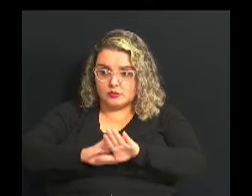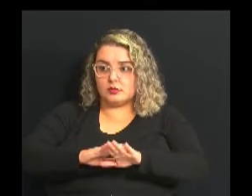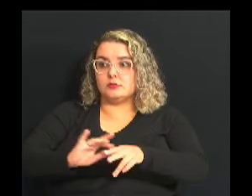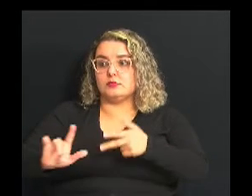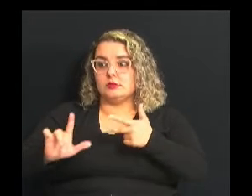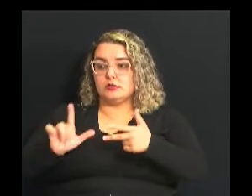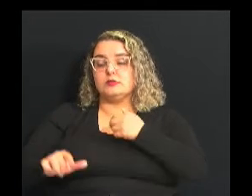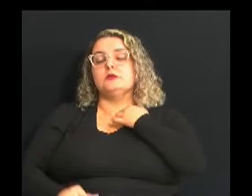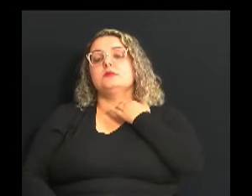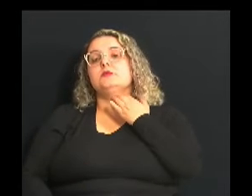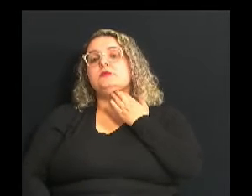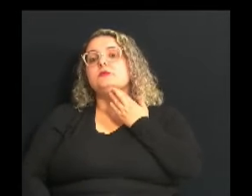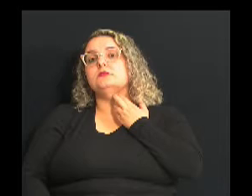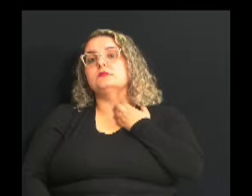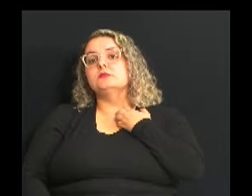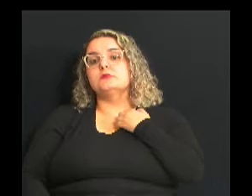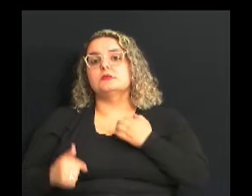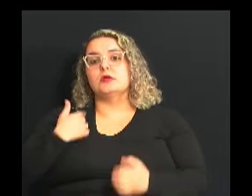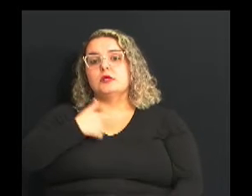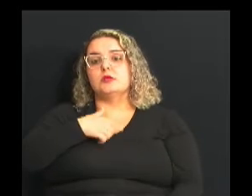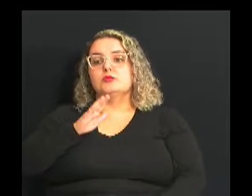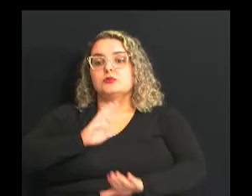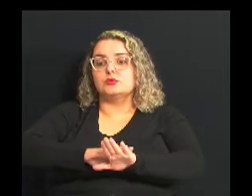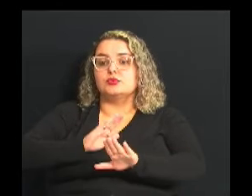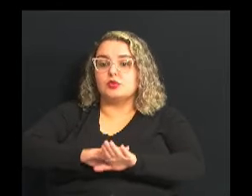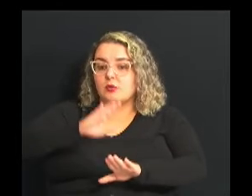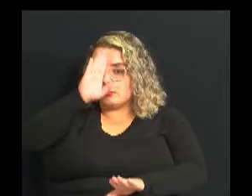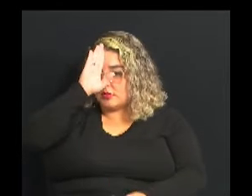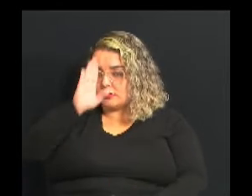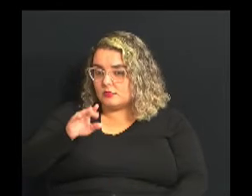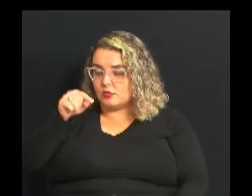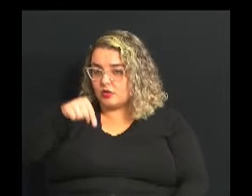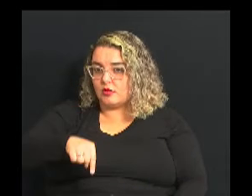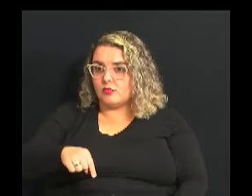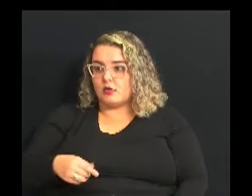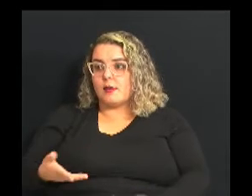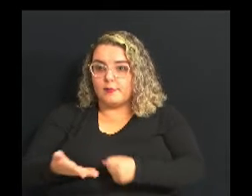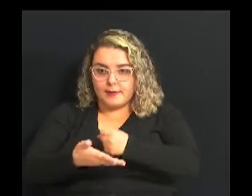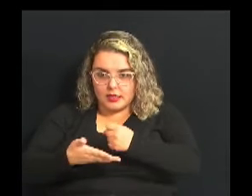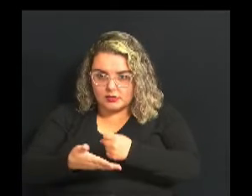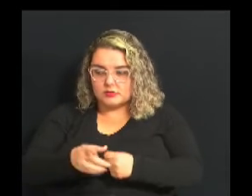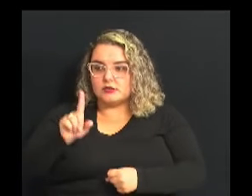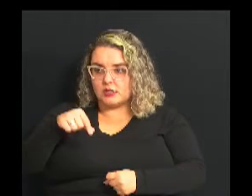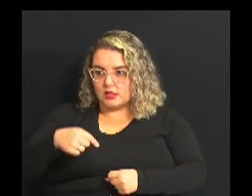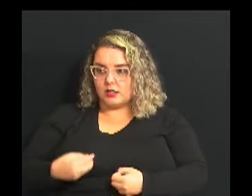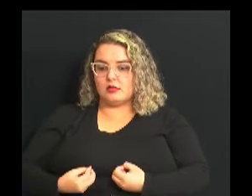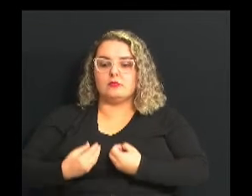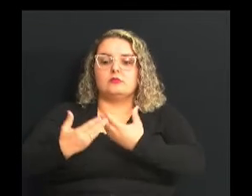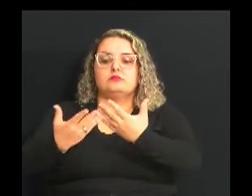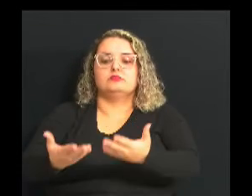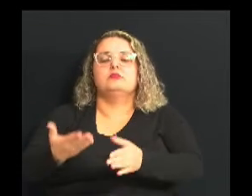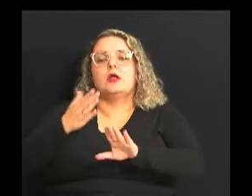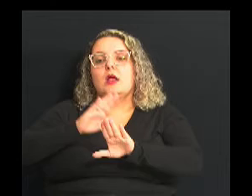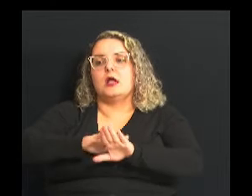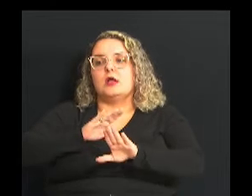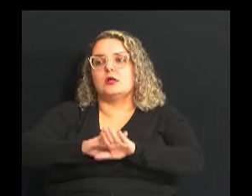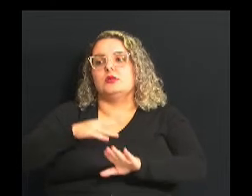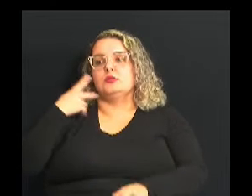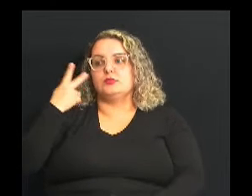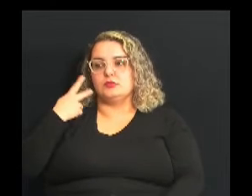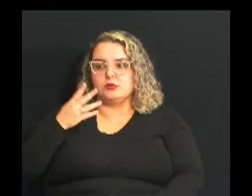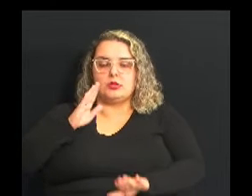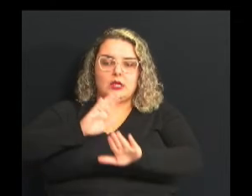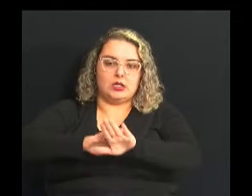né? A nossa função primordial aqui, essencial, é levar ao ar as ações dos vereadores e as ações